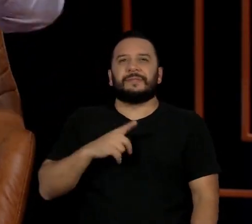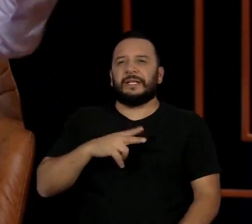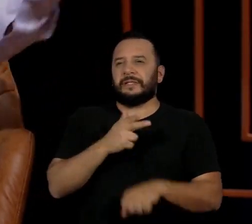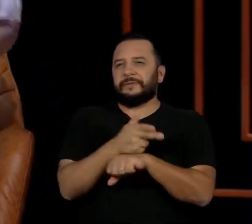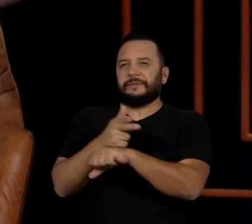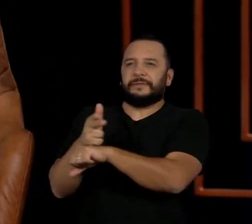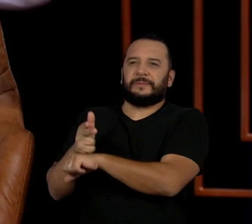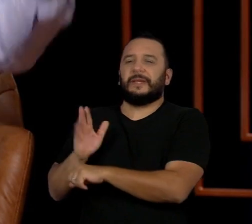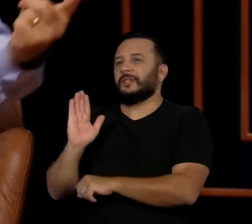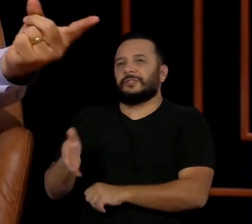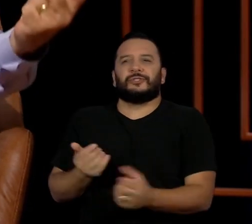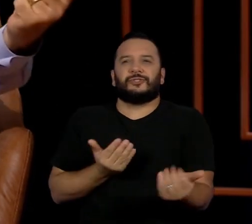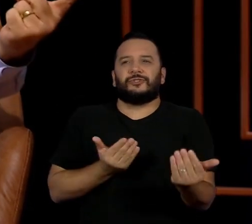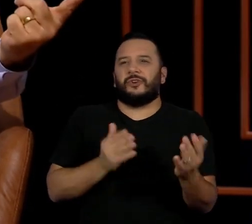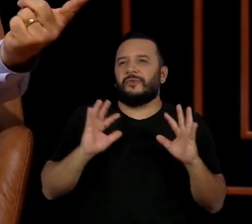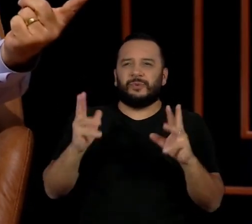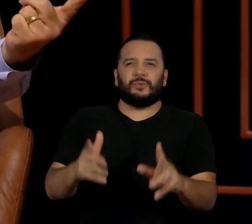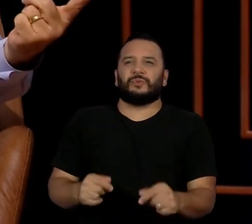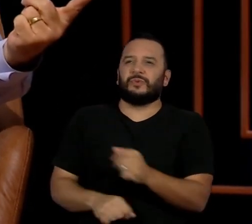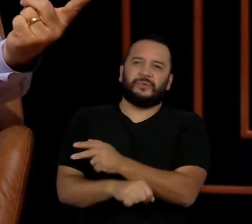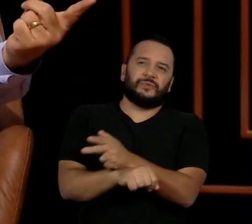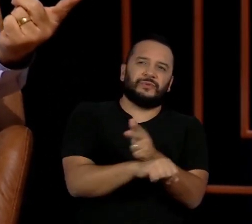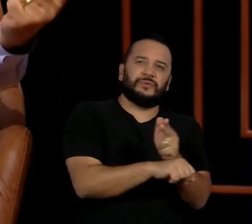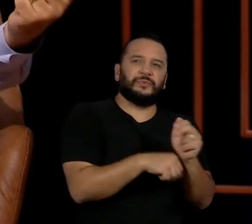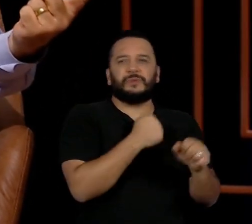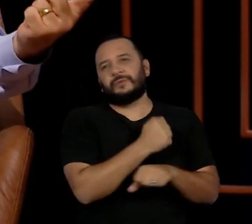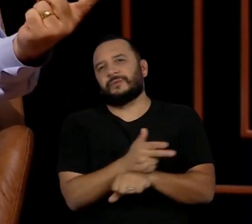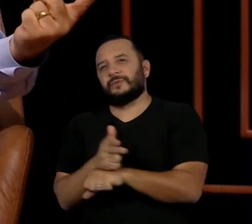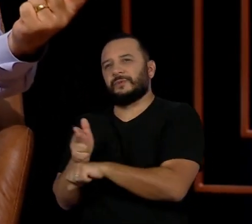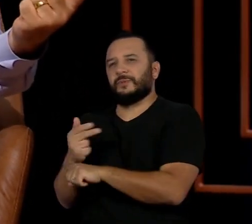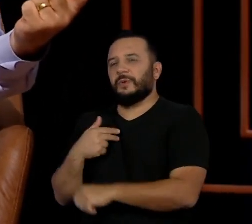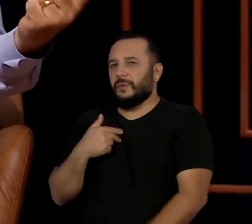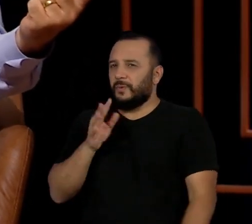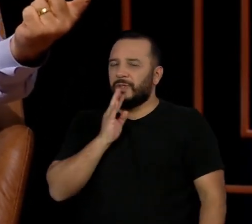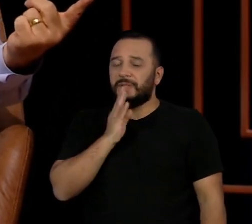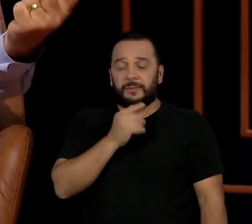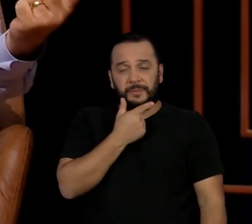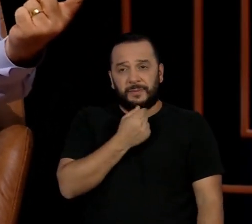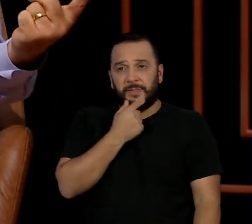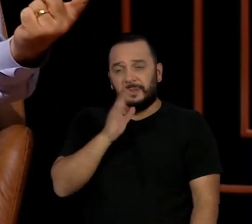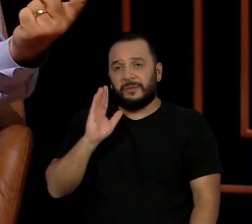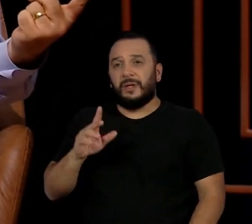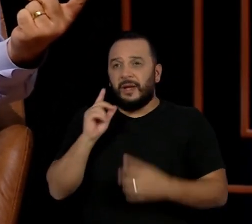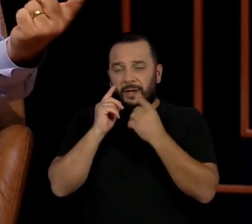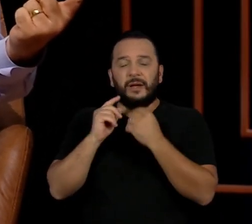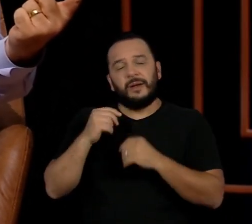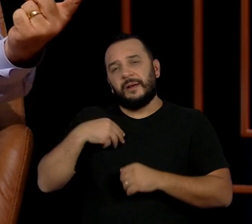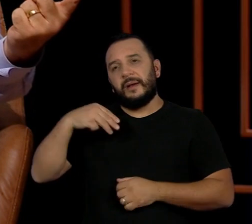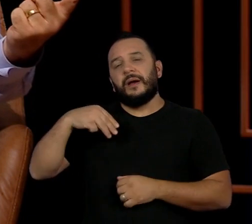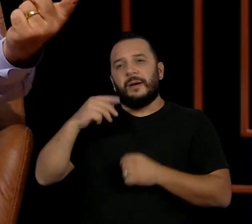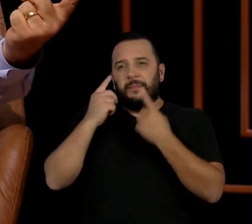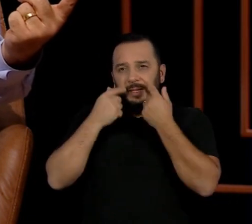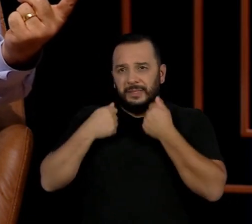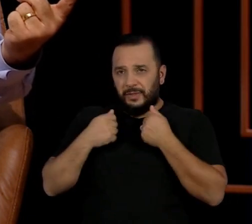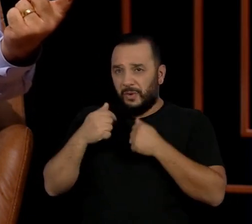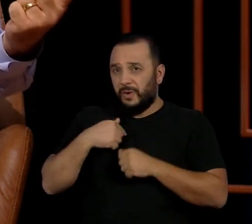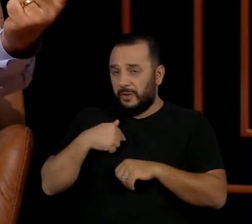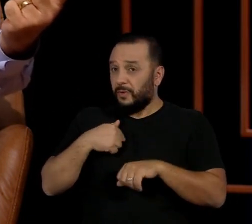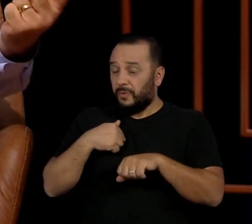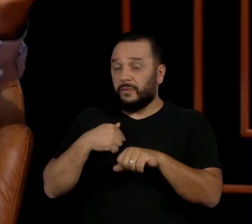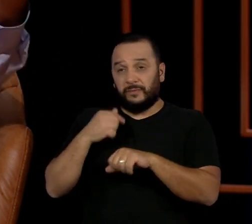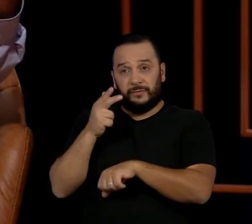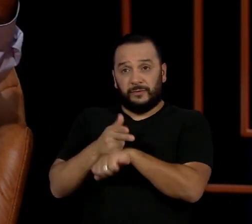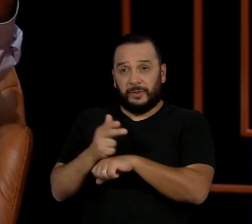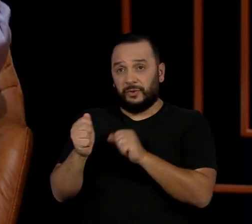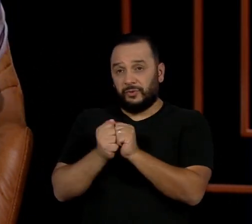é jovem em tudo quanto é canto filmando, entendeu? Eu conheci um menino em Maceió, eu filmei no final do ano passado com o Cacá Diegues,